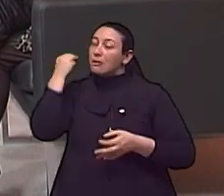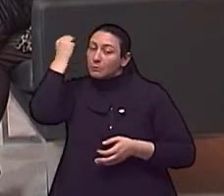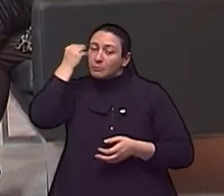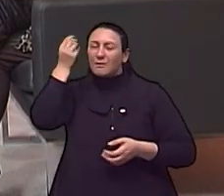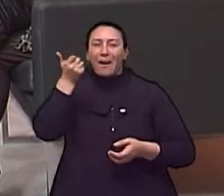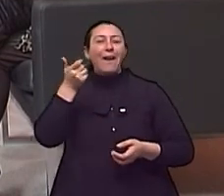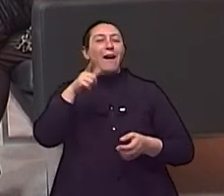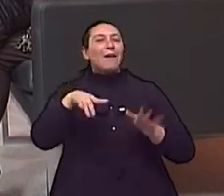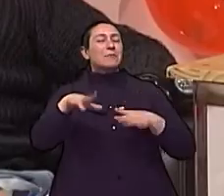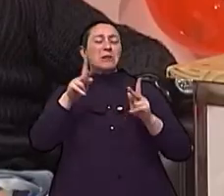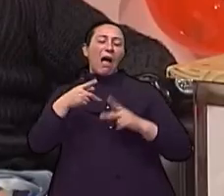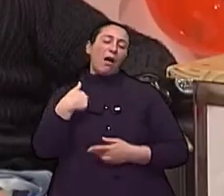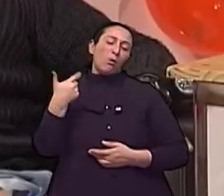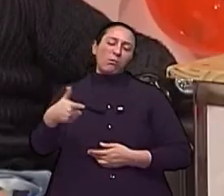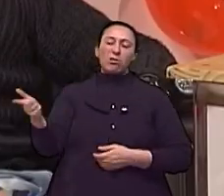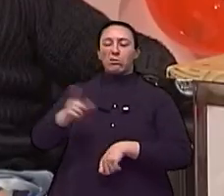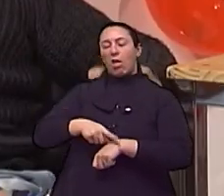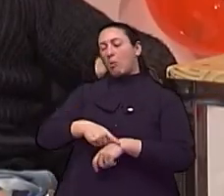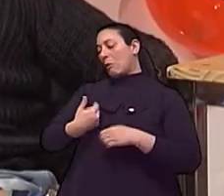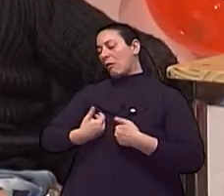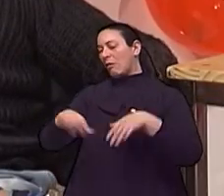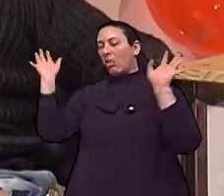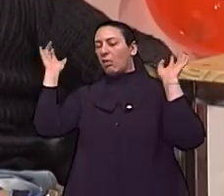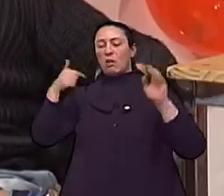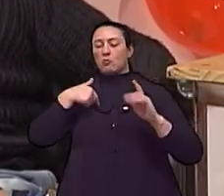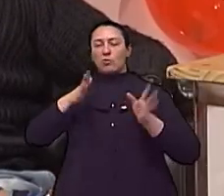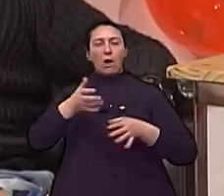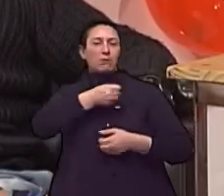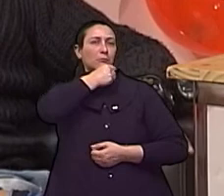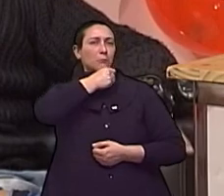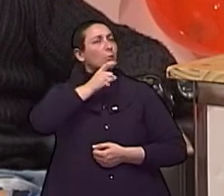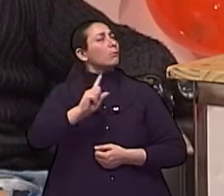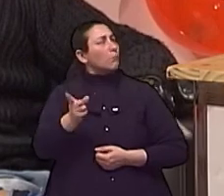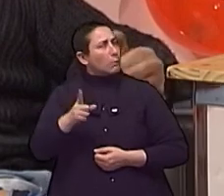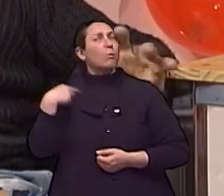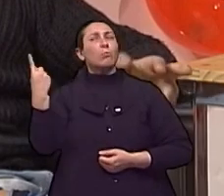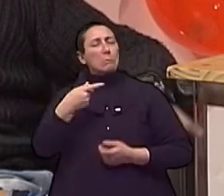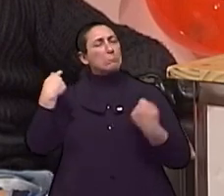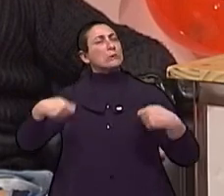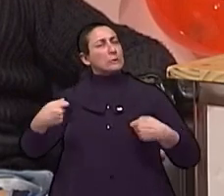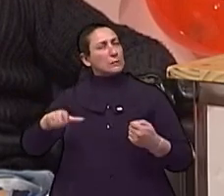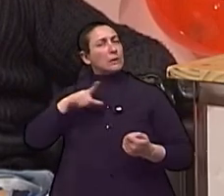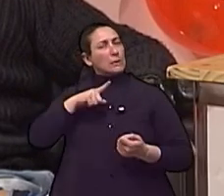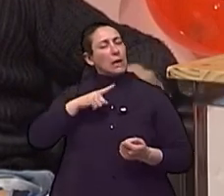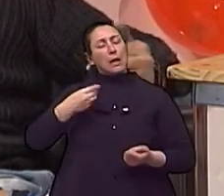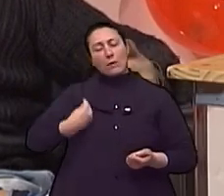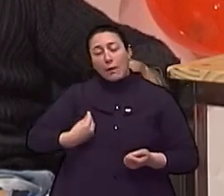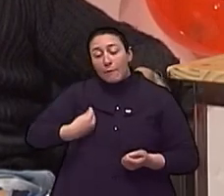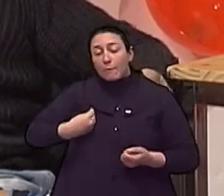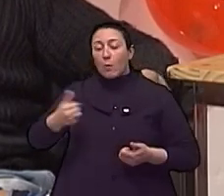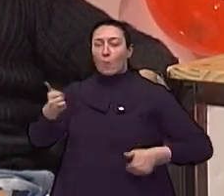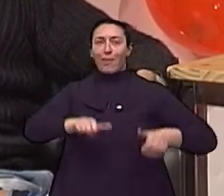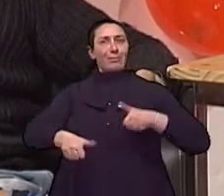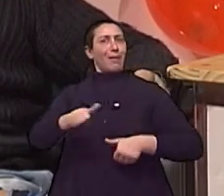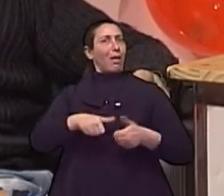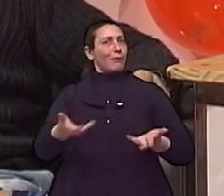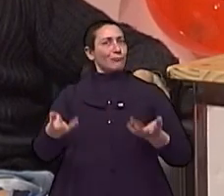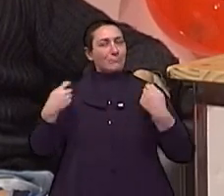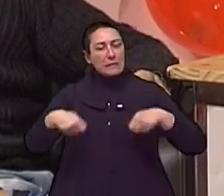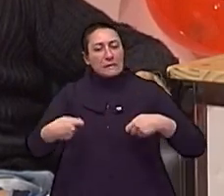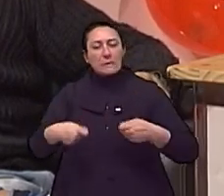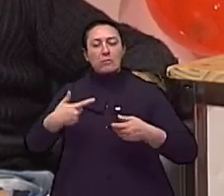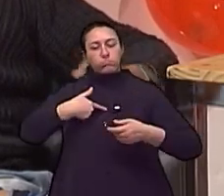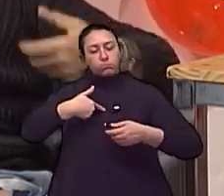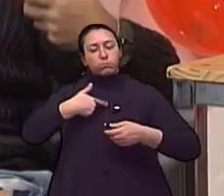conversar parar com esse parar não tenho tempo mais para isso mesmo tempo sim a área vai ter qualidade de vida para amarrar nossa